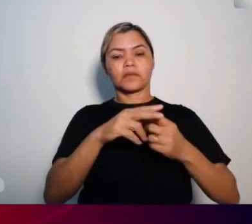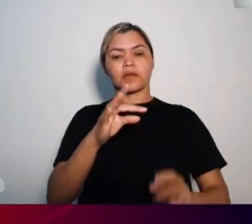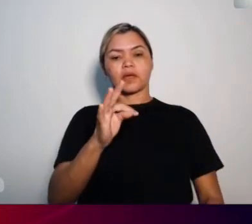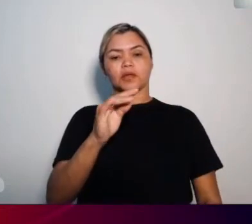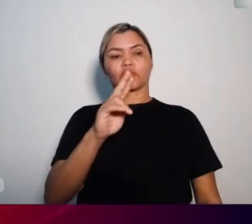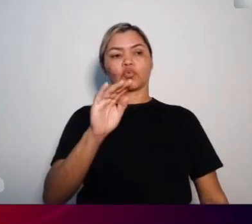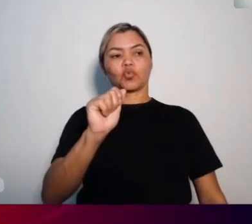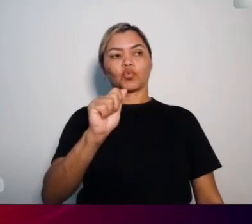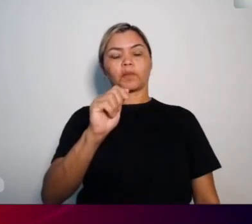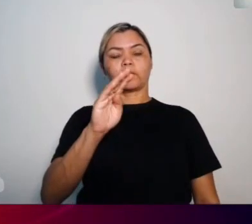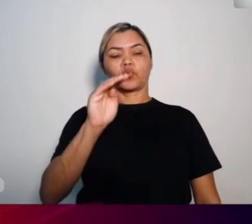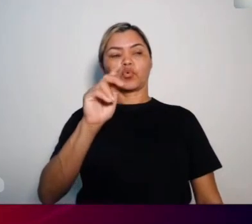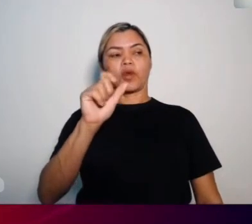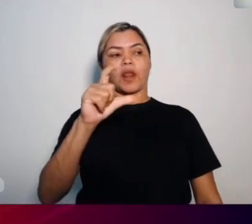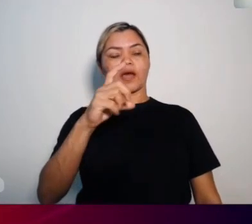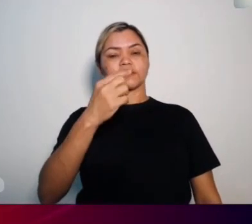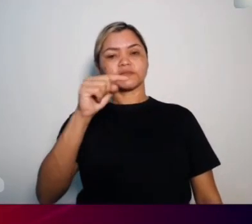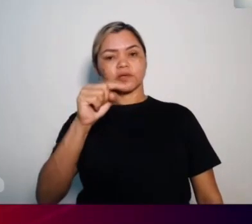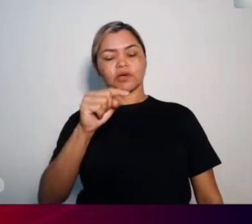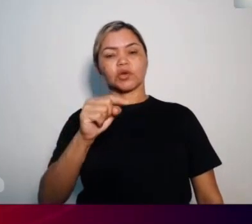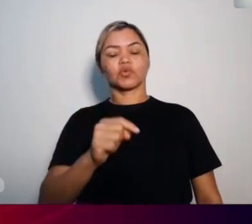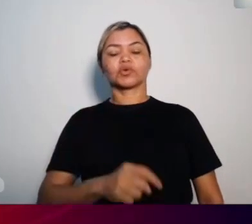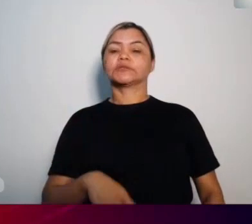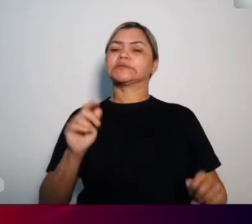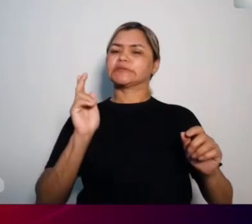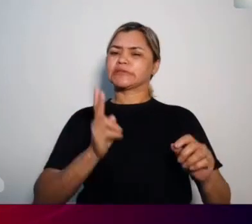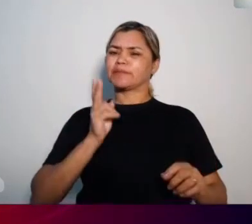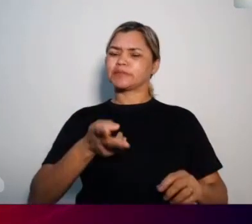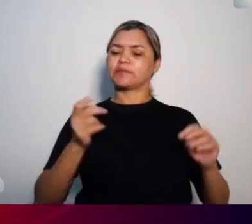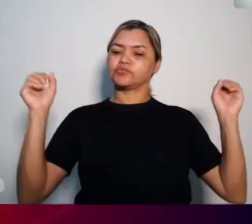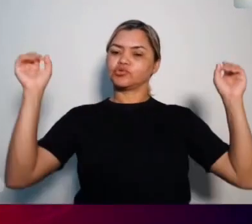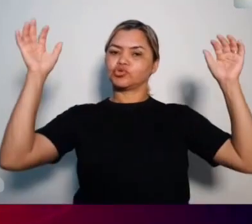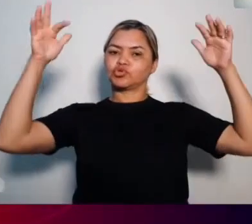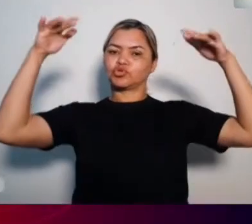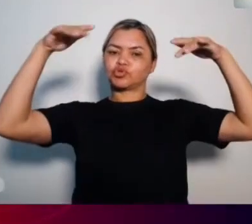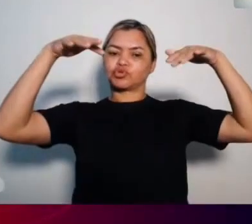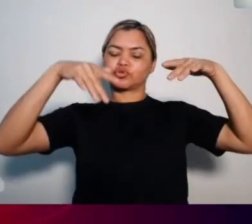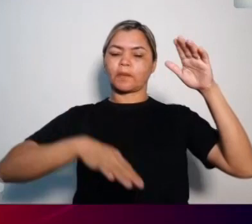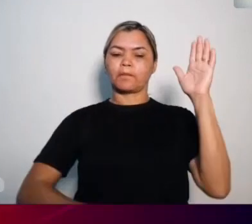porque cada vez que chove, infiltra a água, diminui,